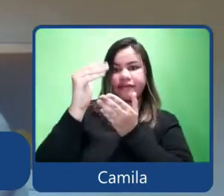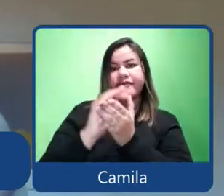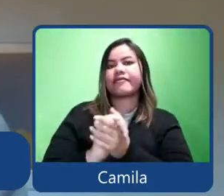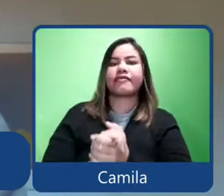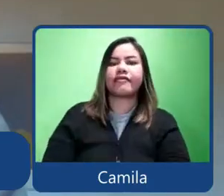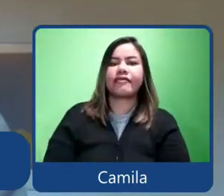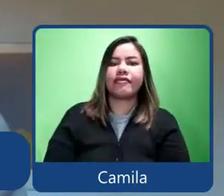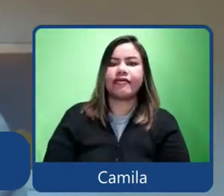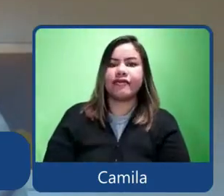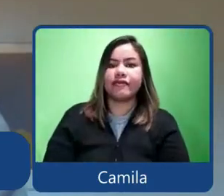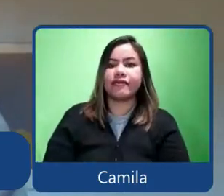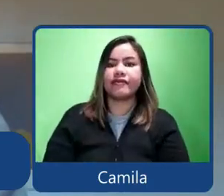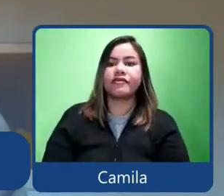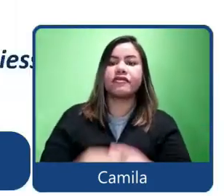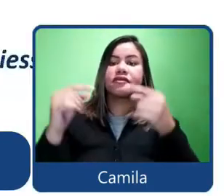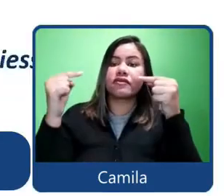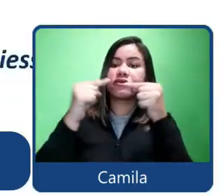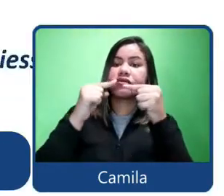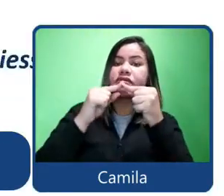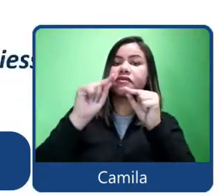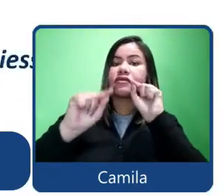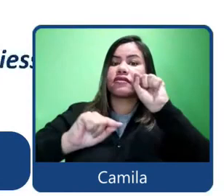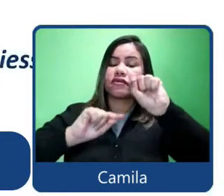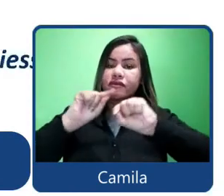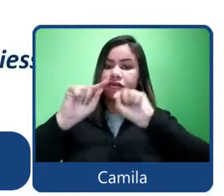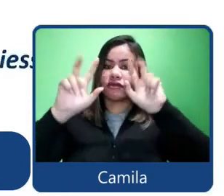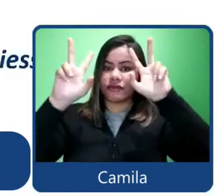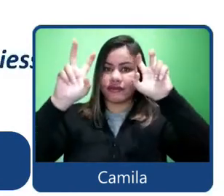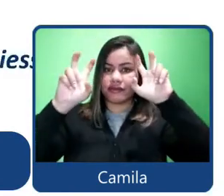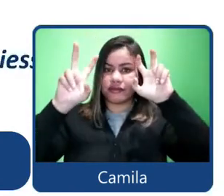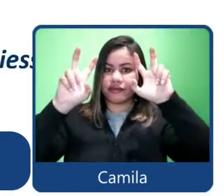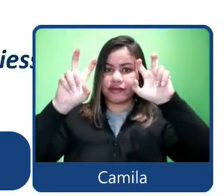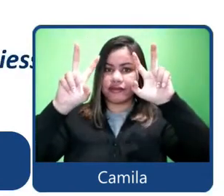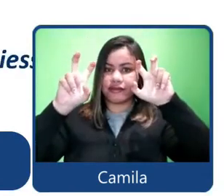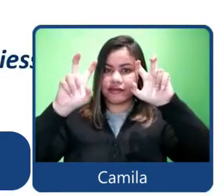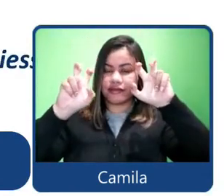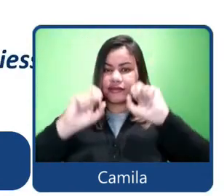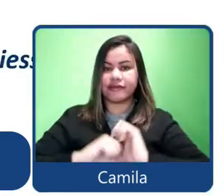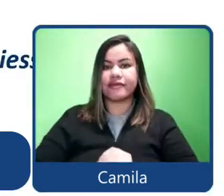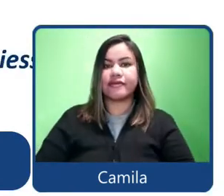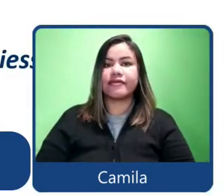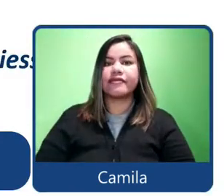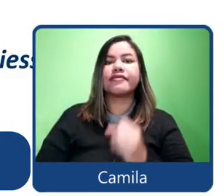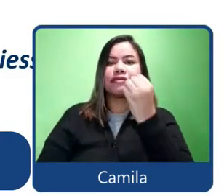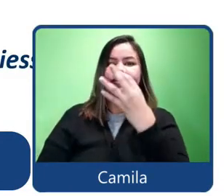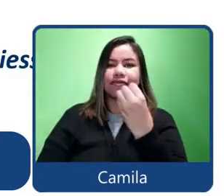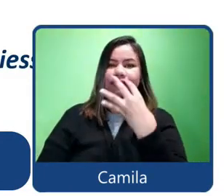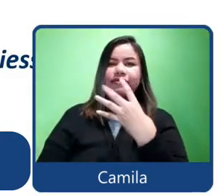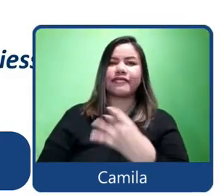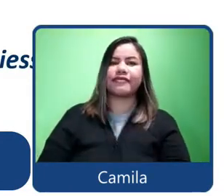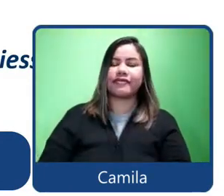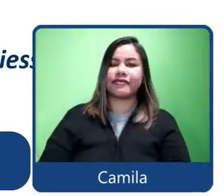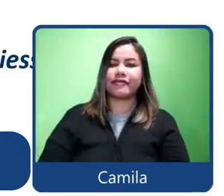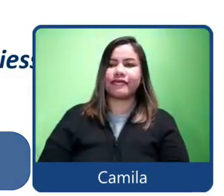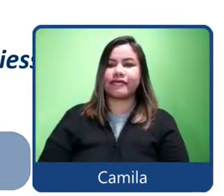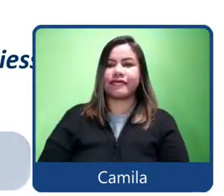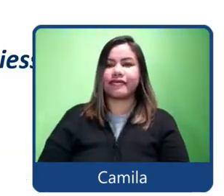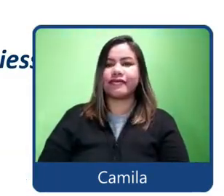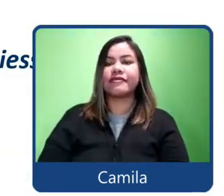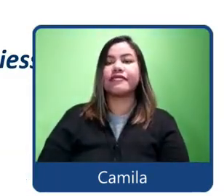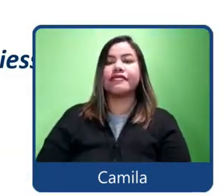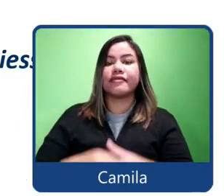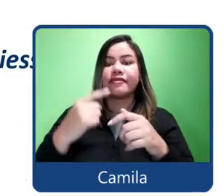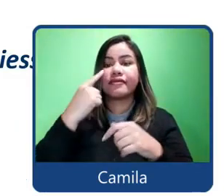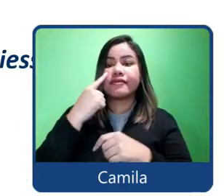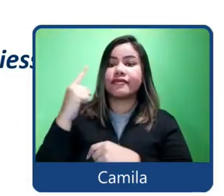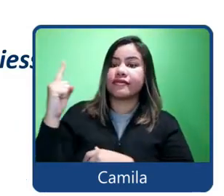a respeito do tema. Muito bem. Nesses breves slides que eu vou mostrar,